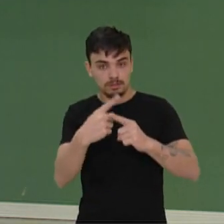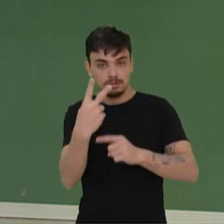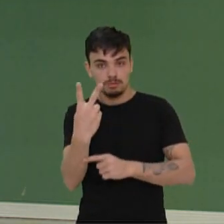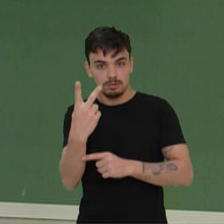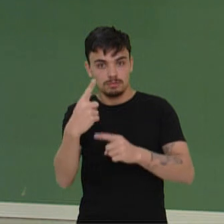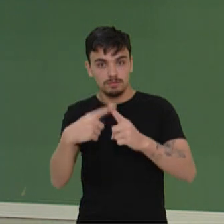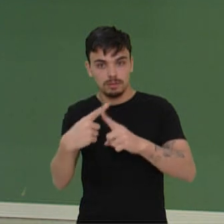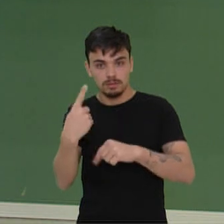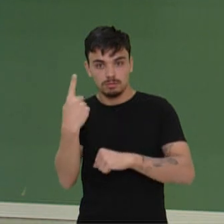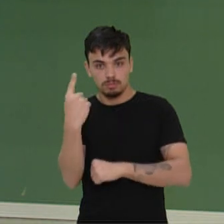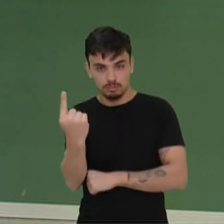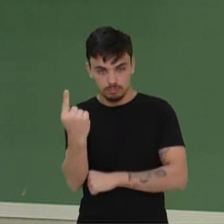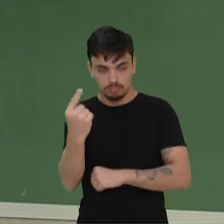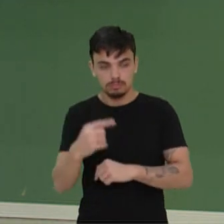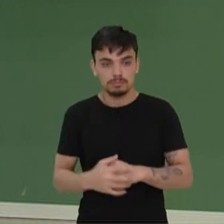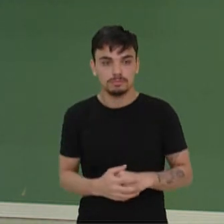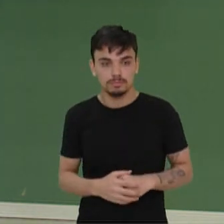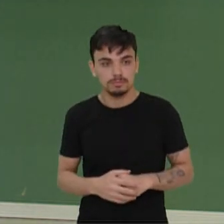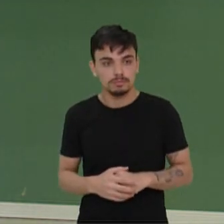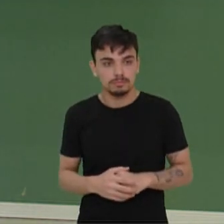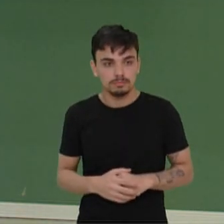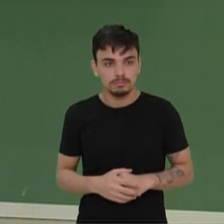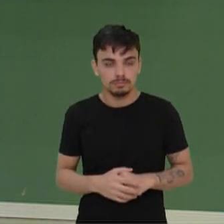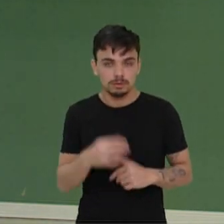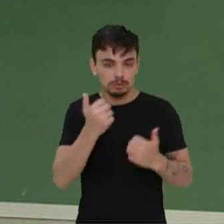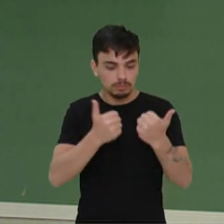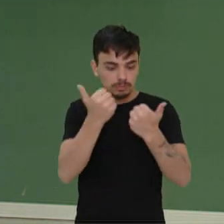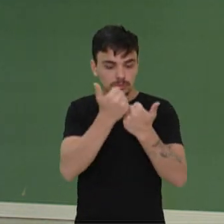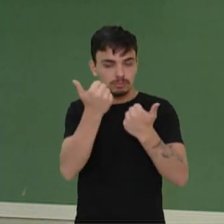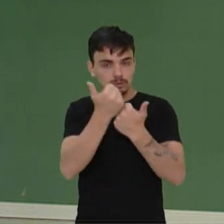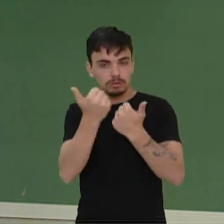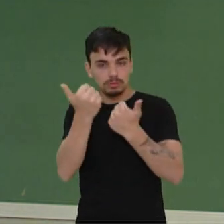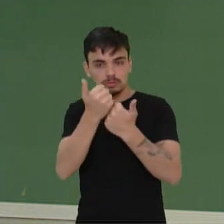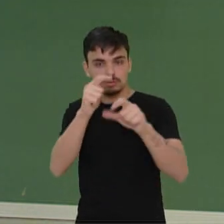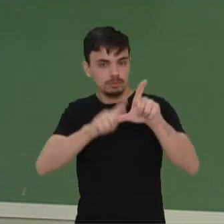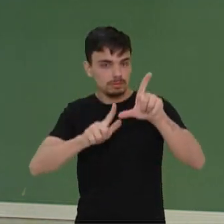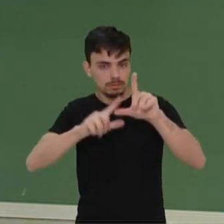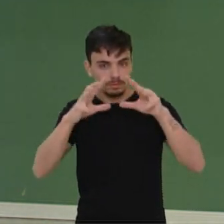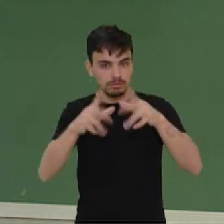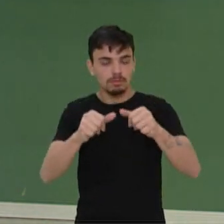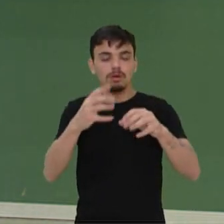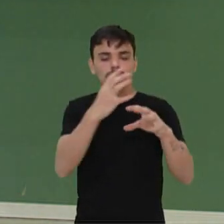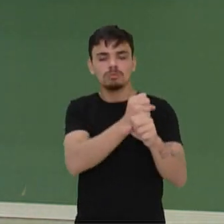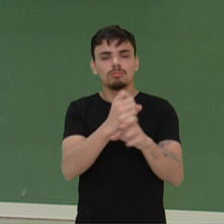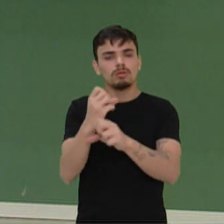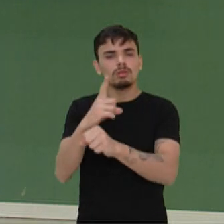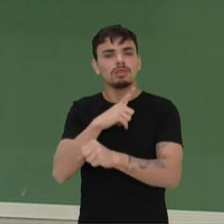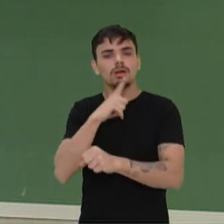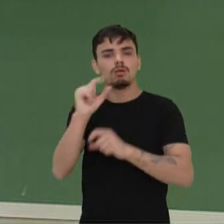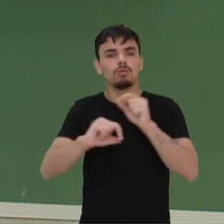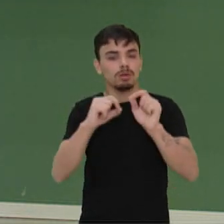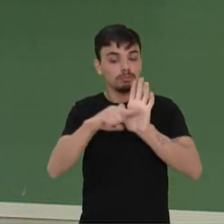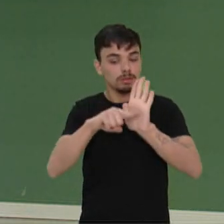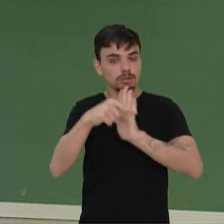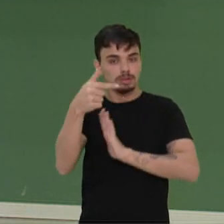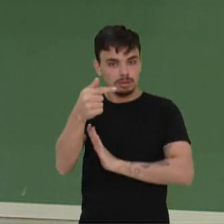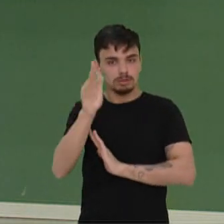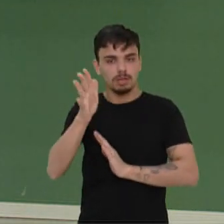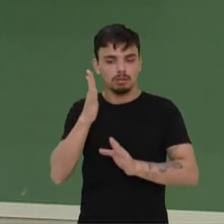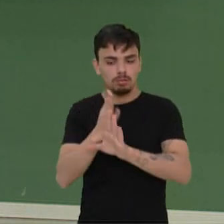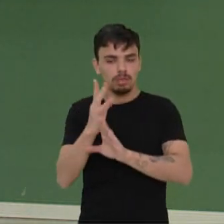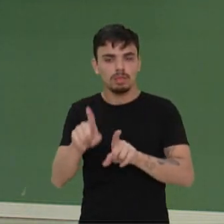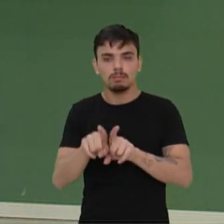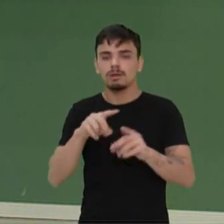2, vezes o valor do c, que vale 1. Né? Lembrando o que é o delta. Calculando tudo isso, eu vou encontrar o menos 7, tá? O que